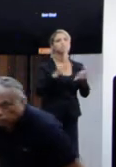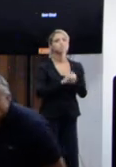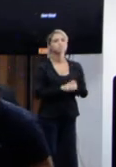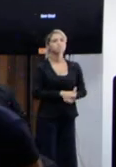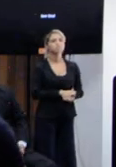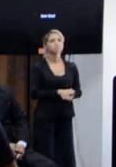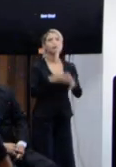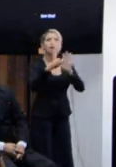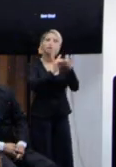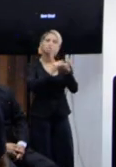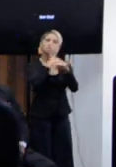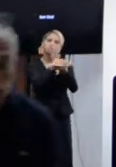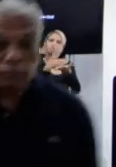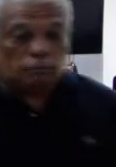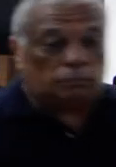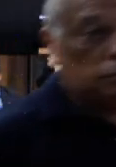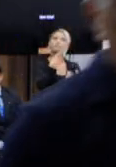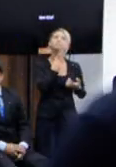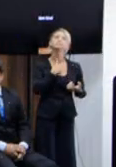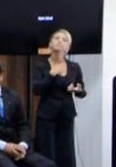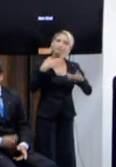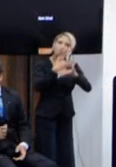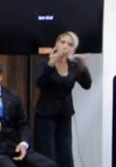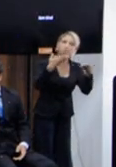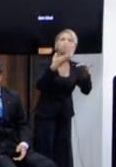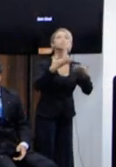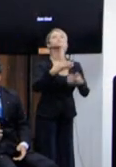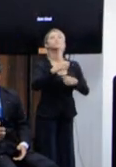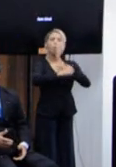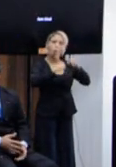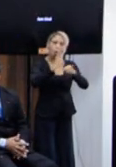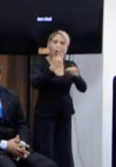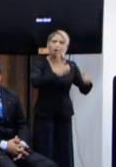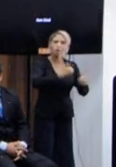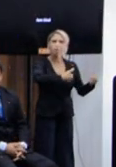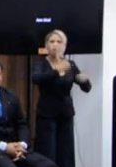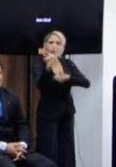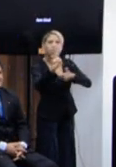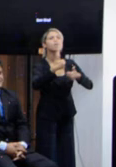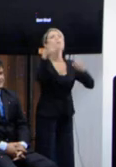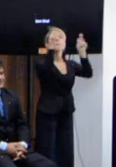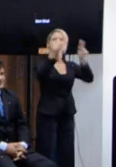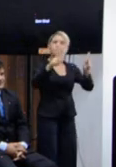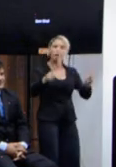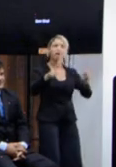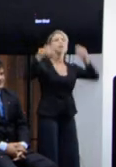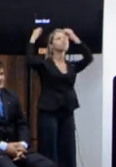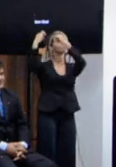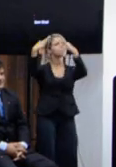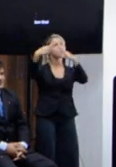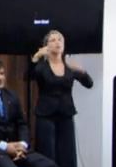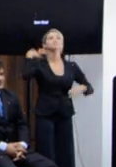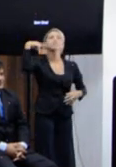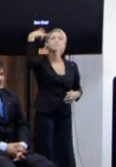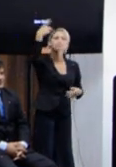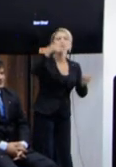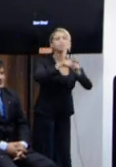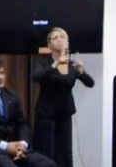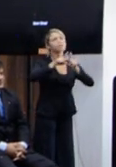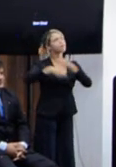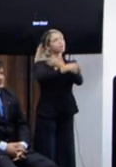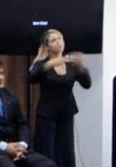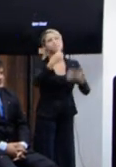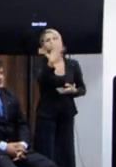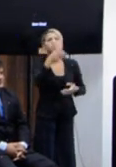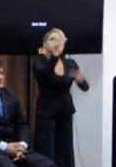Antes de oferir meu discurso, eu quero desejar a todos um feliz ano novo, de paz, bênçãos, prosperidade, vitórias e conquistas para